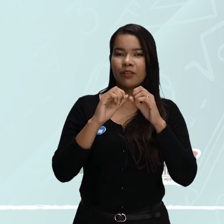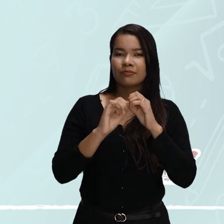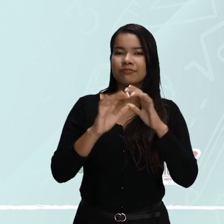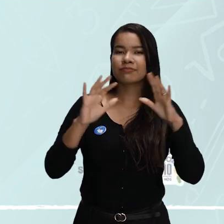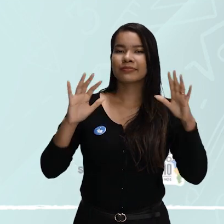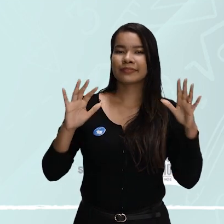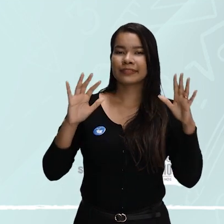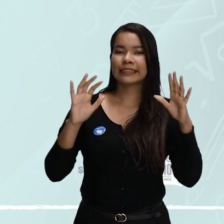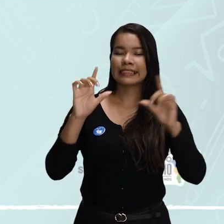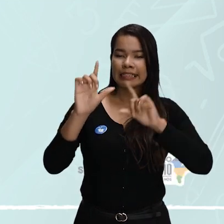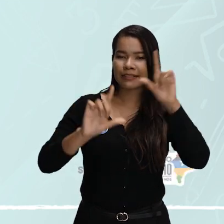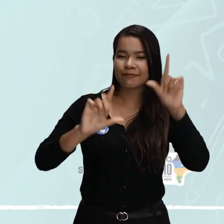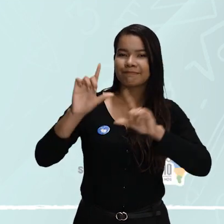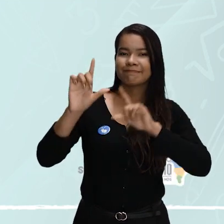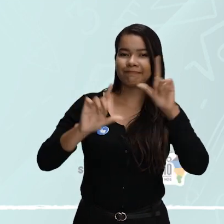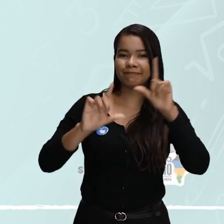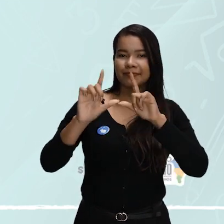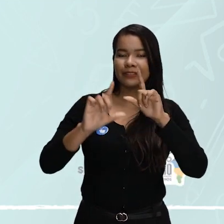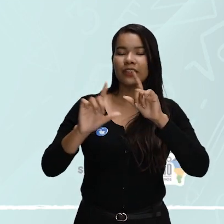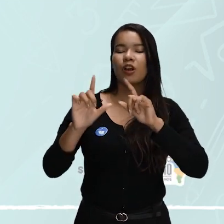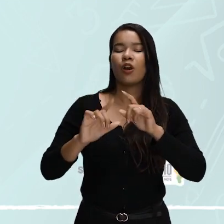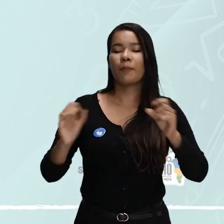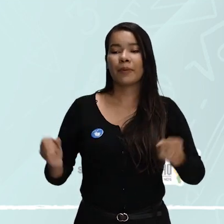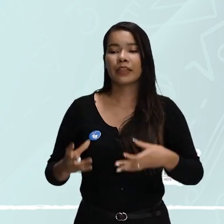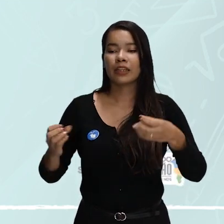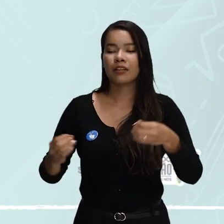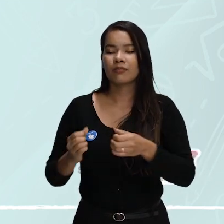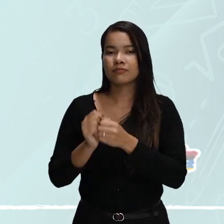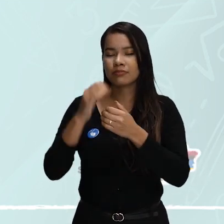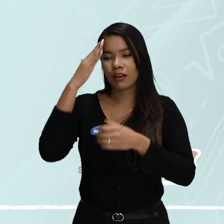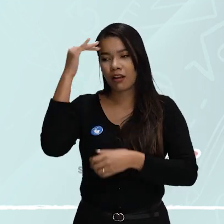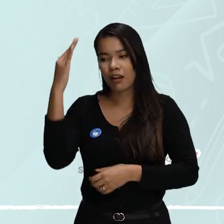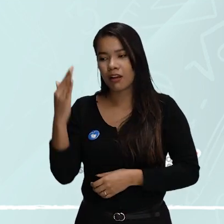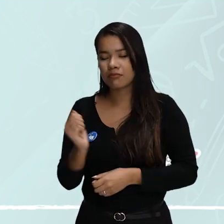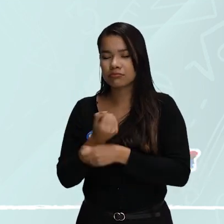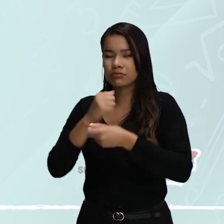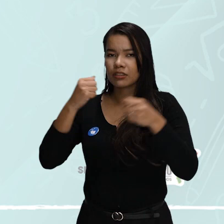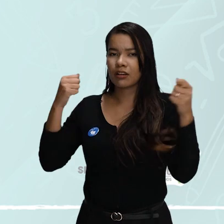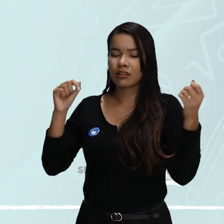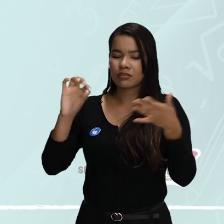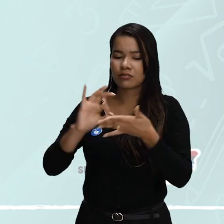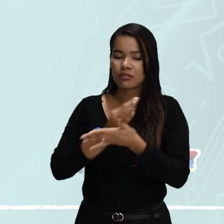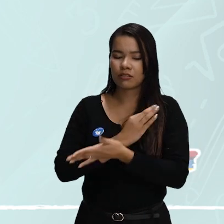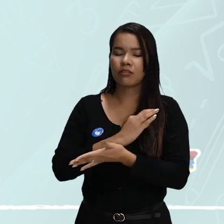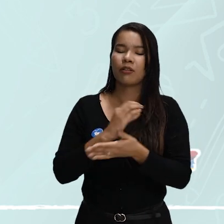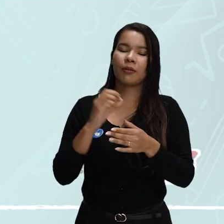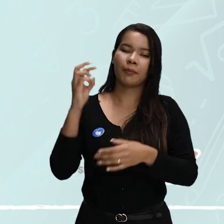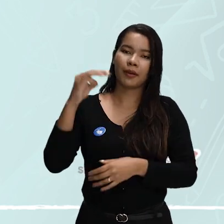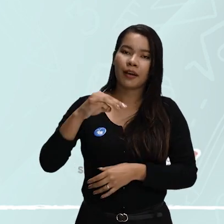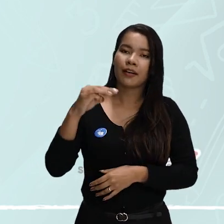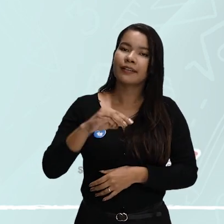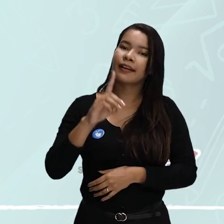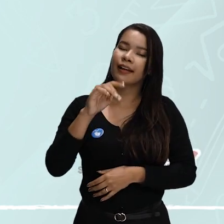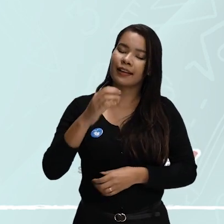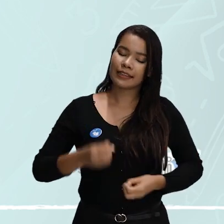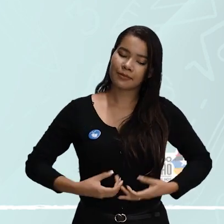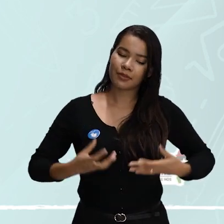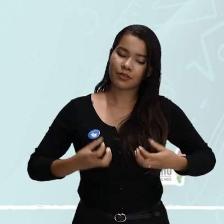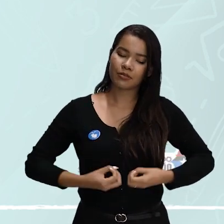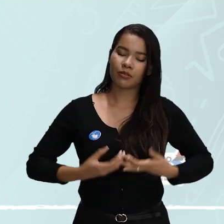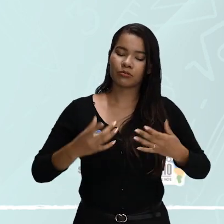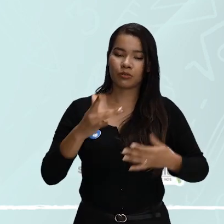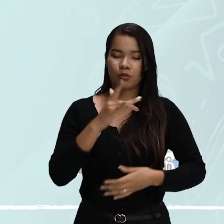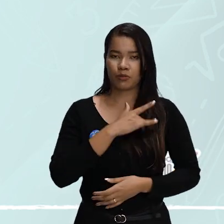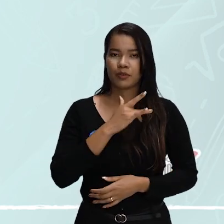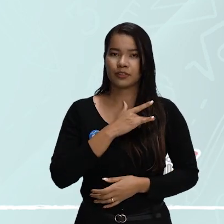poeta, grande escritor maranhense. Ele é a expressão do romantismo.